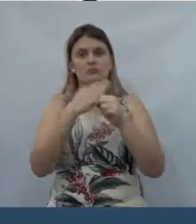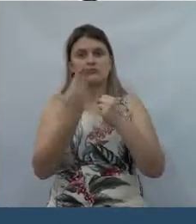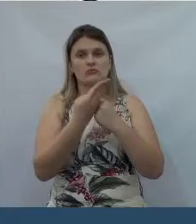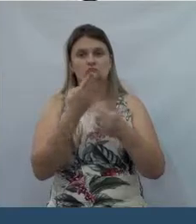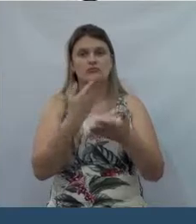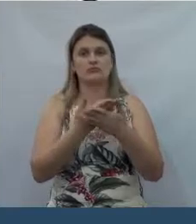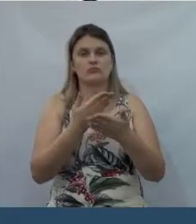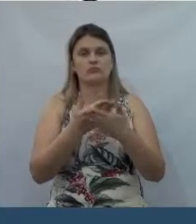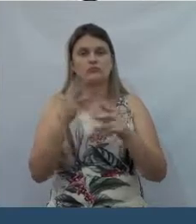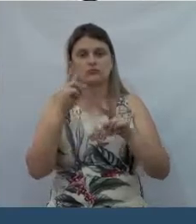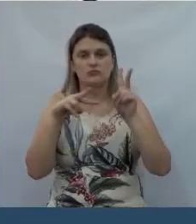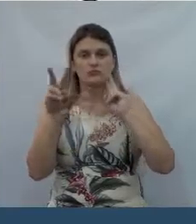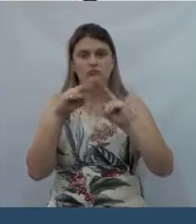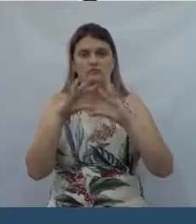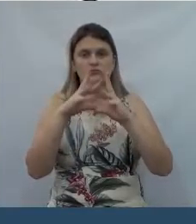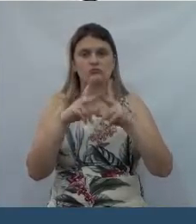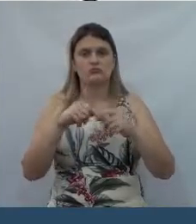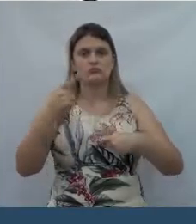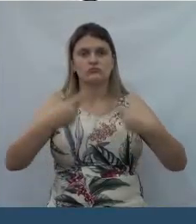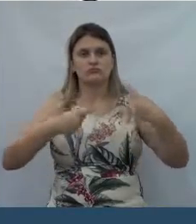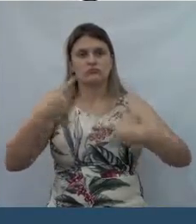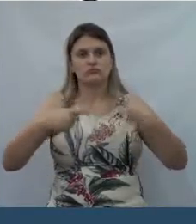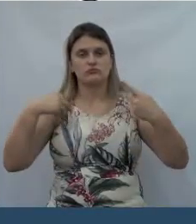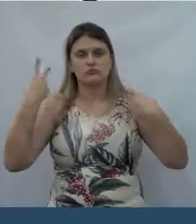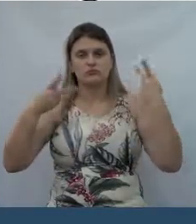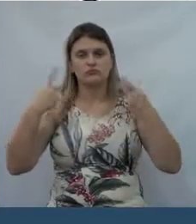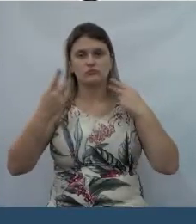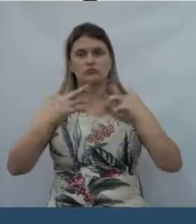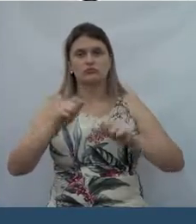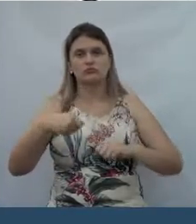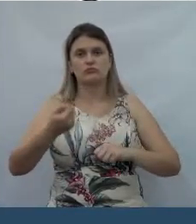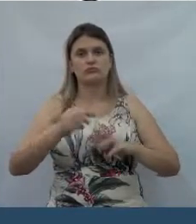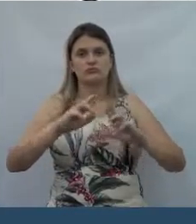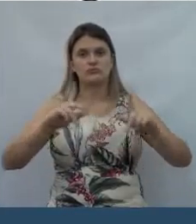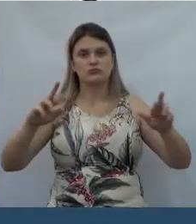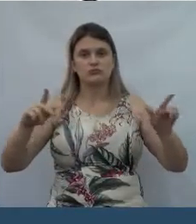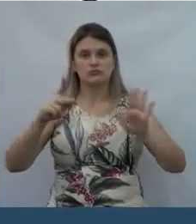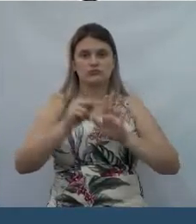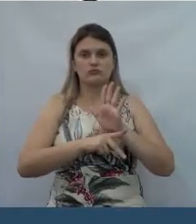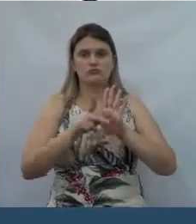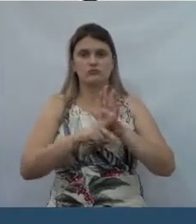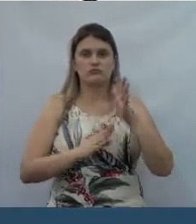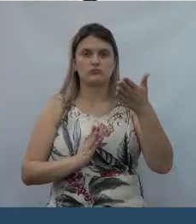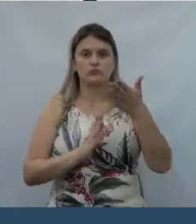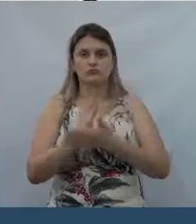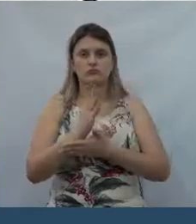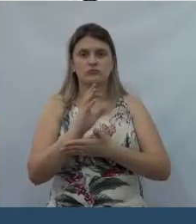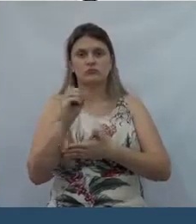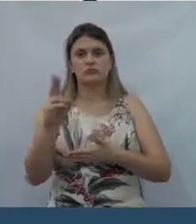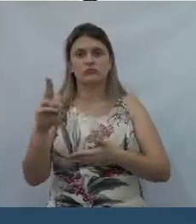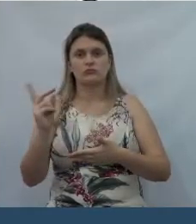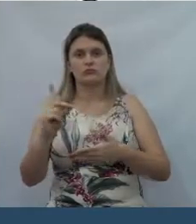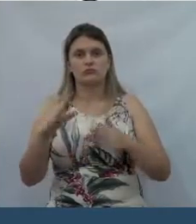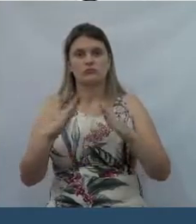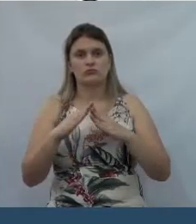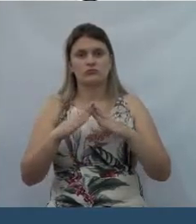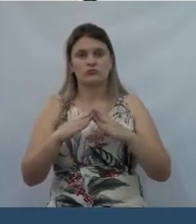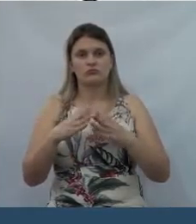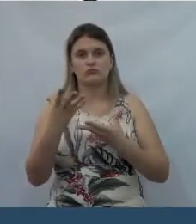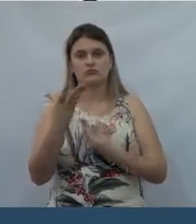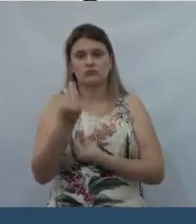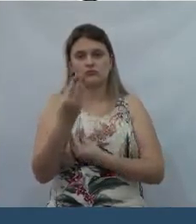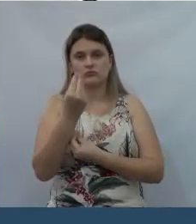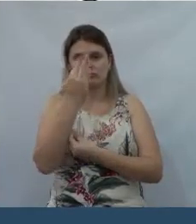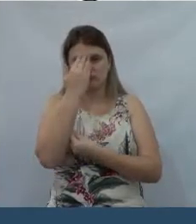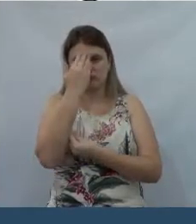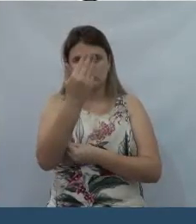fazendo estudos e debatendo sobre os diversos projetos que são aprovados ou não nessa casa. Então eu